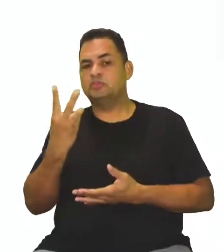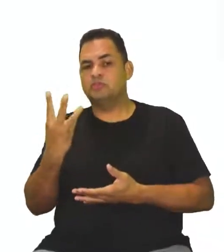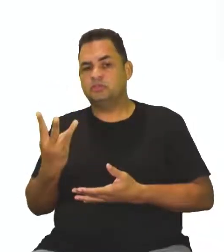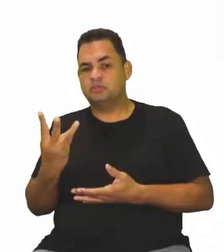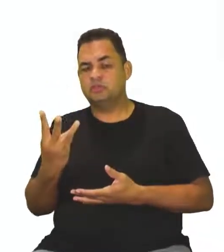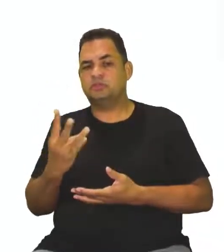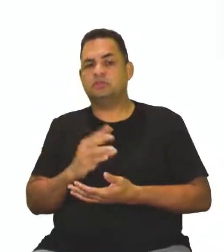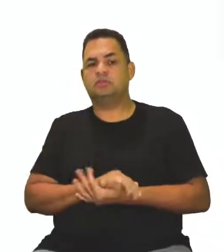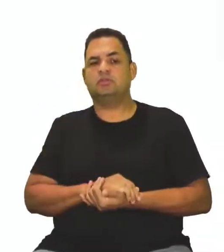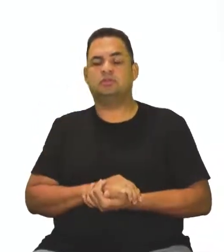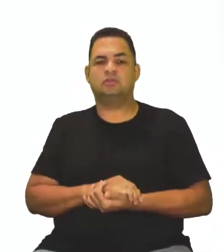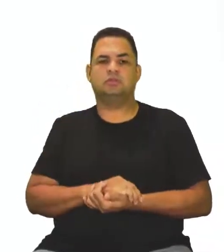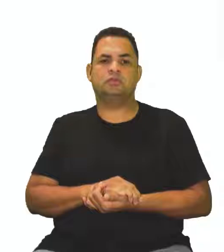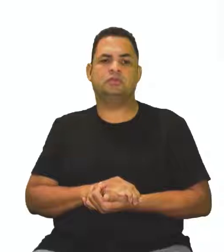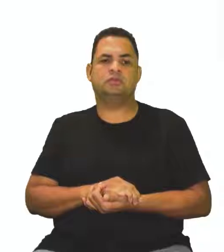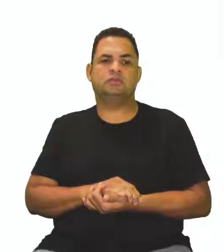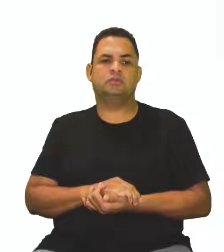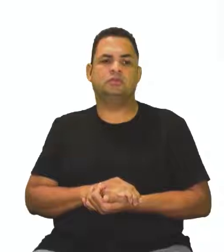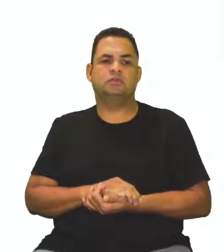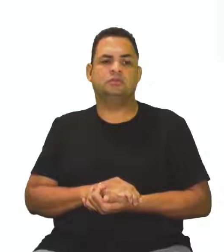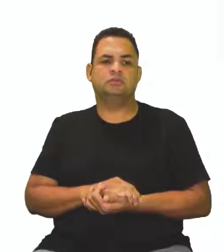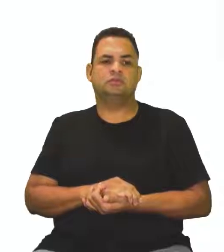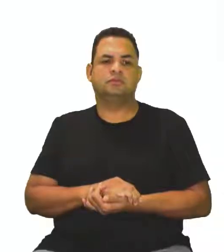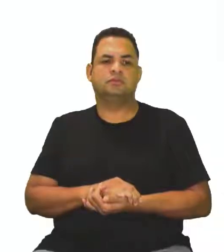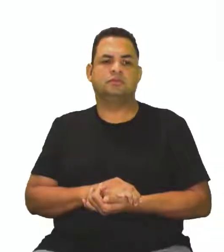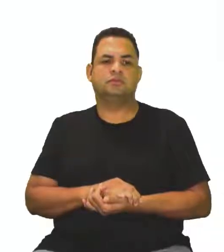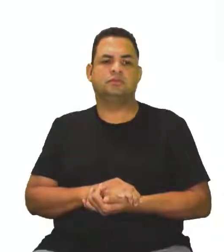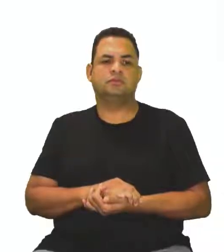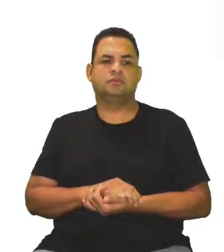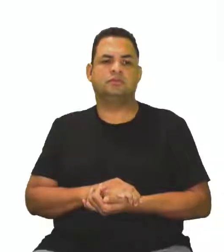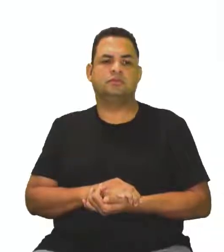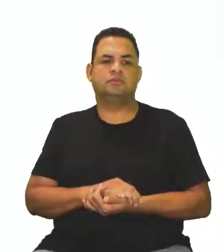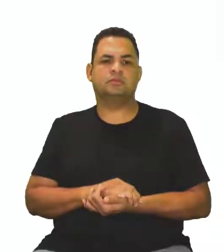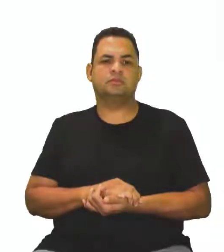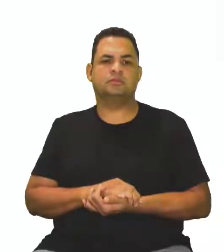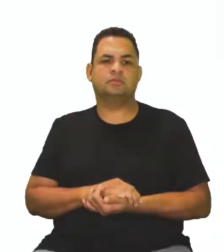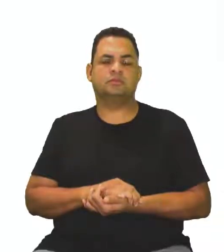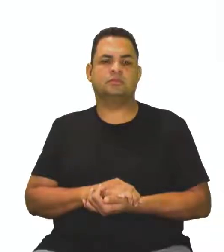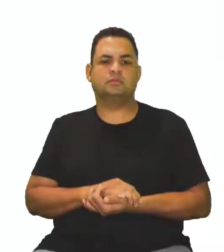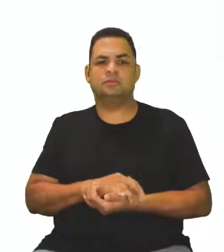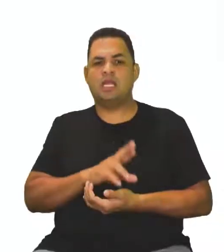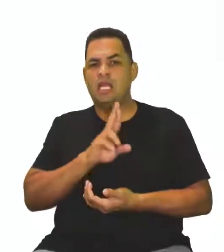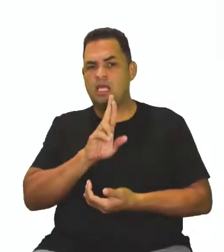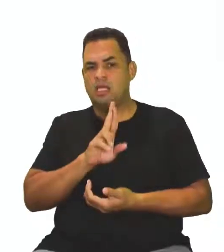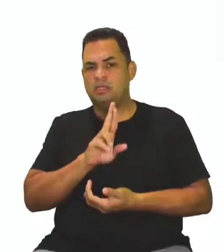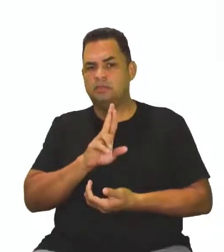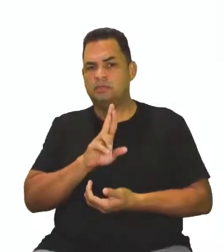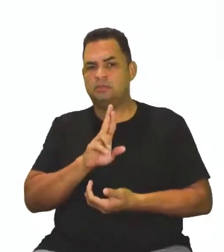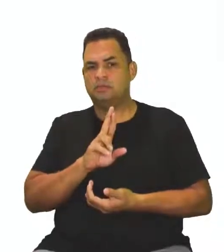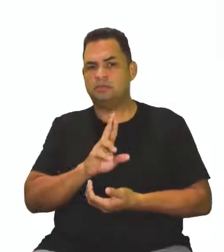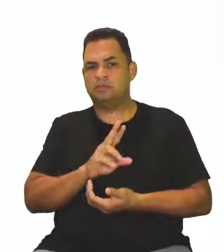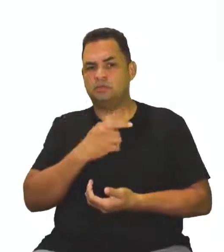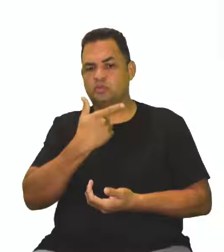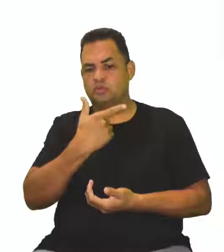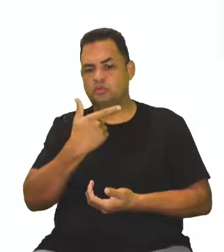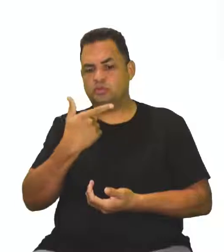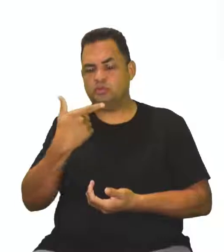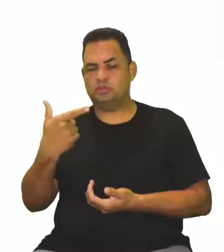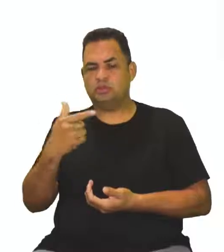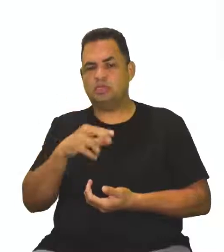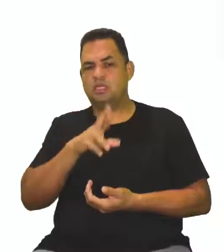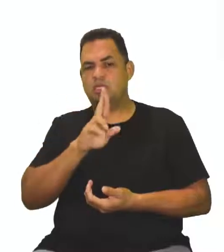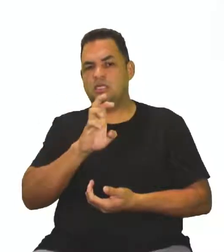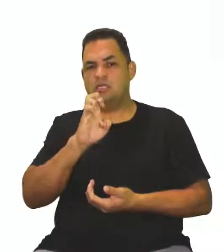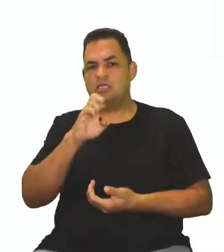2, 3, deixa eu trocar a cor da canetinha aqui, 2, 3 é a resistência equivalente a 2 e